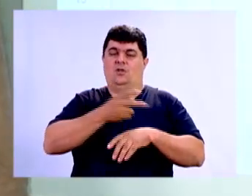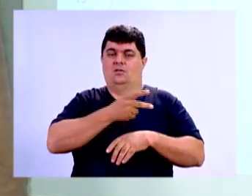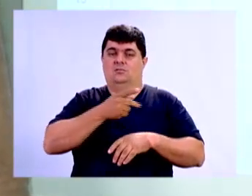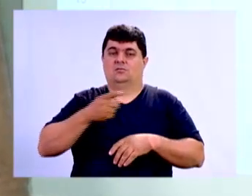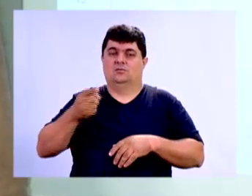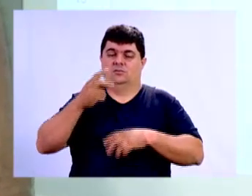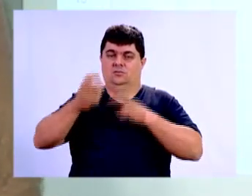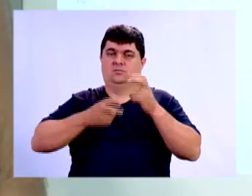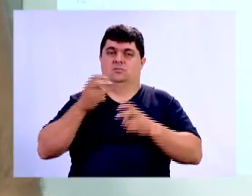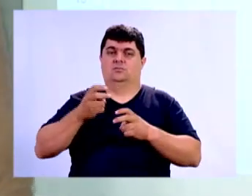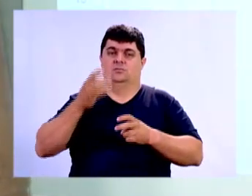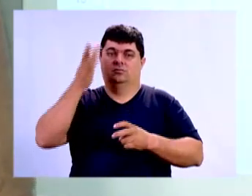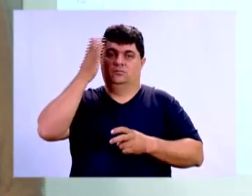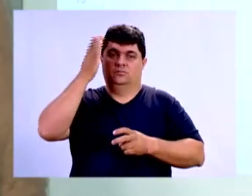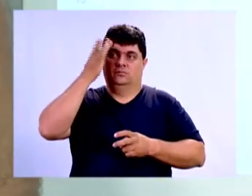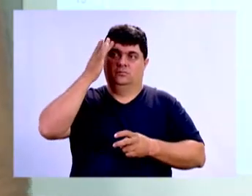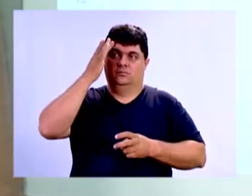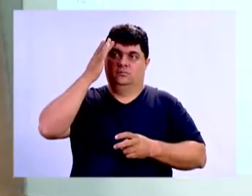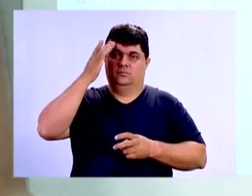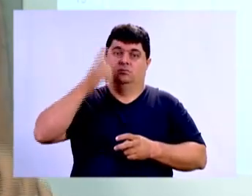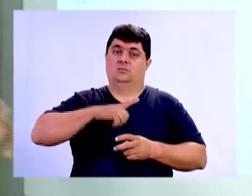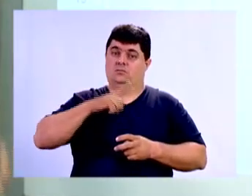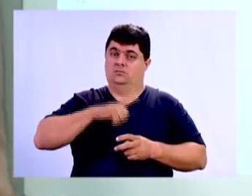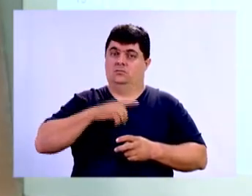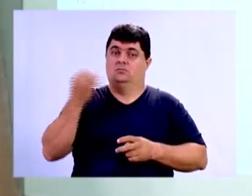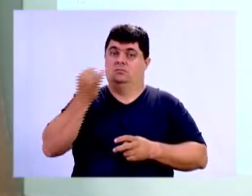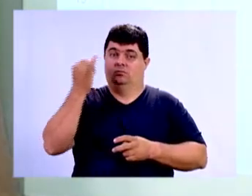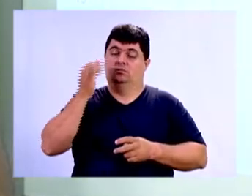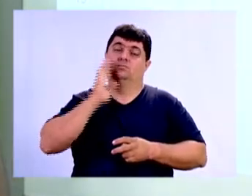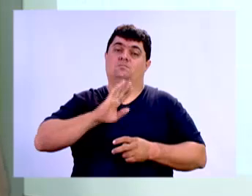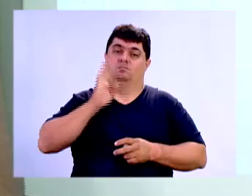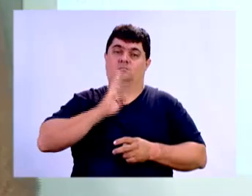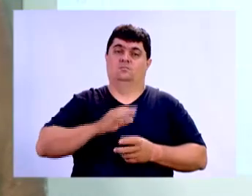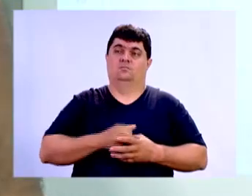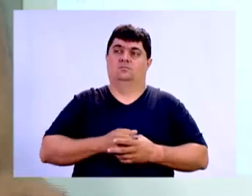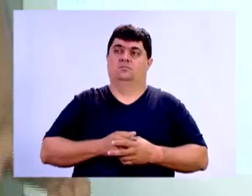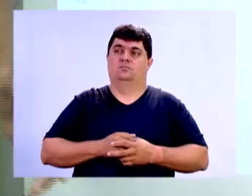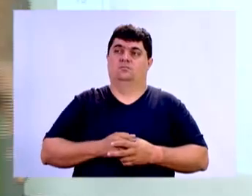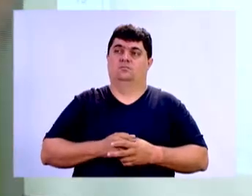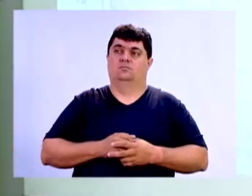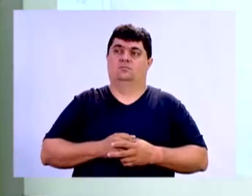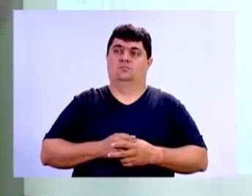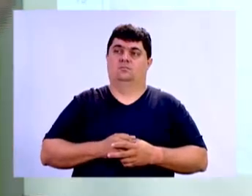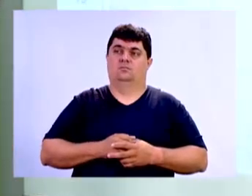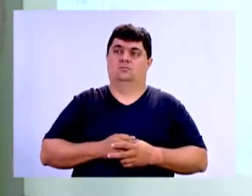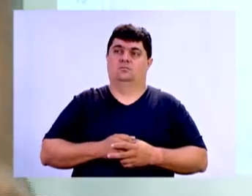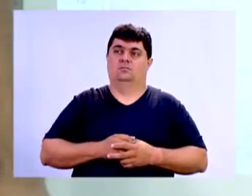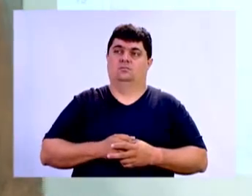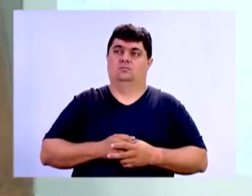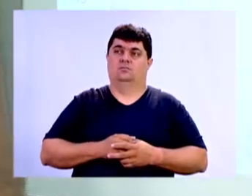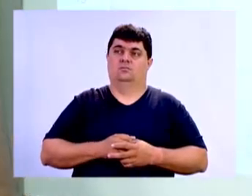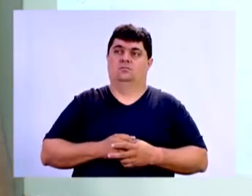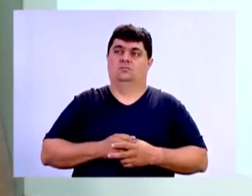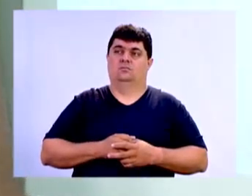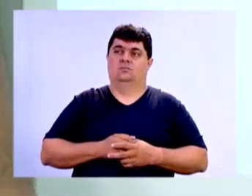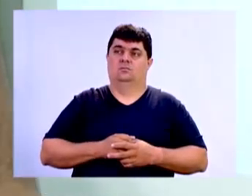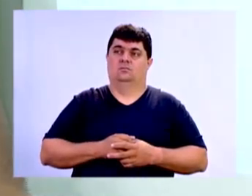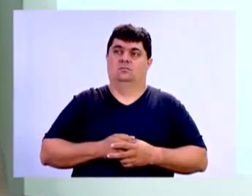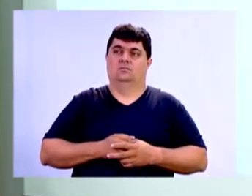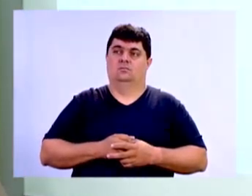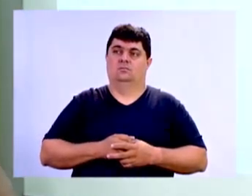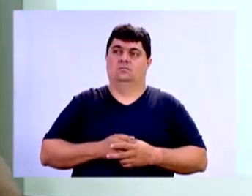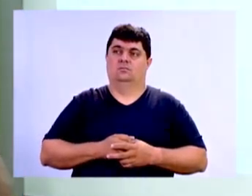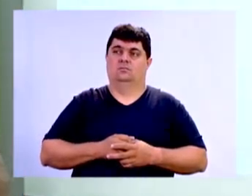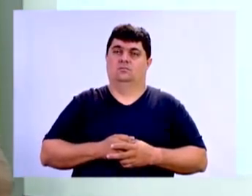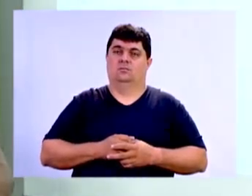coisa boa. Amanhã não percam, que é coisa importantíssima. Bem, gente, agora a gente vai dar uma acelerada, a gente tem pouquinho